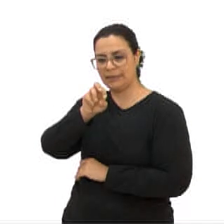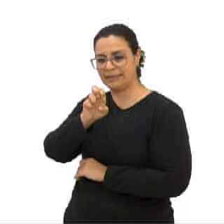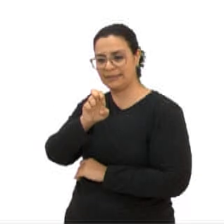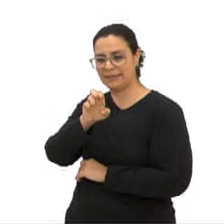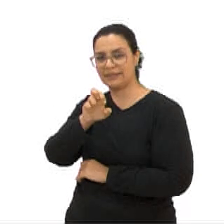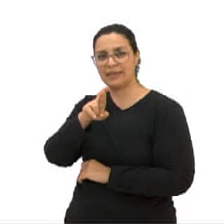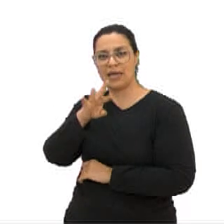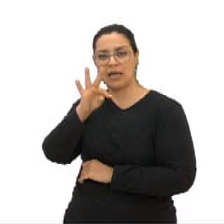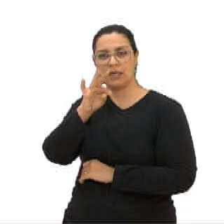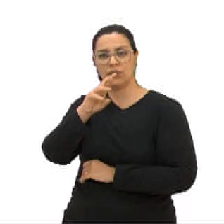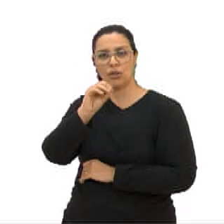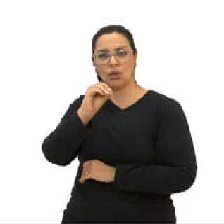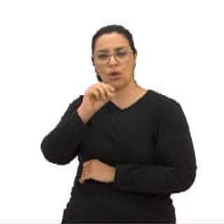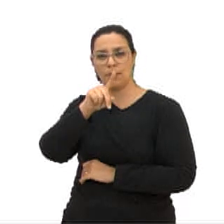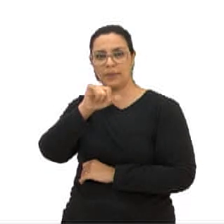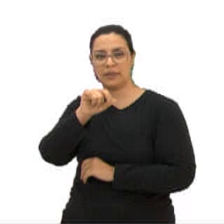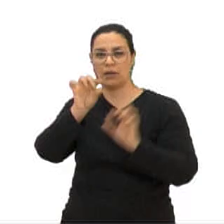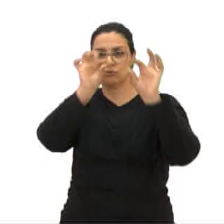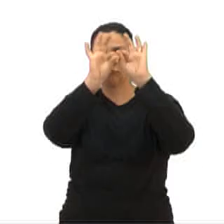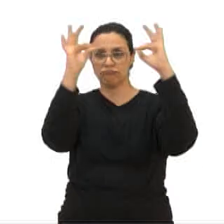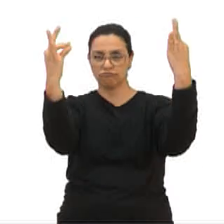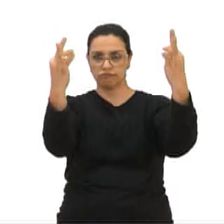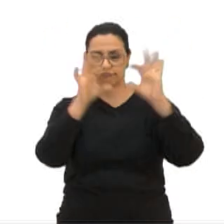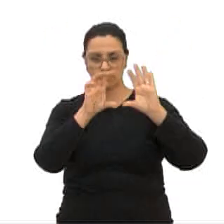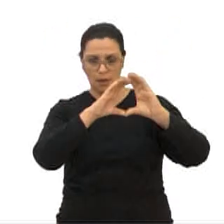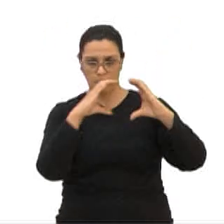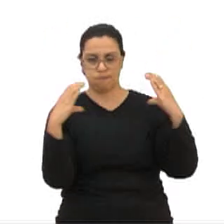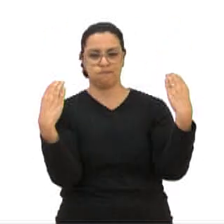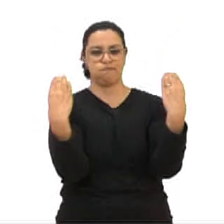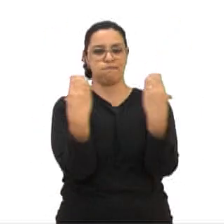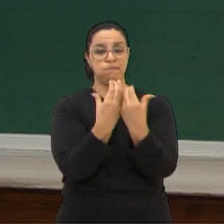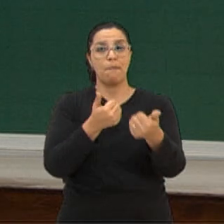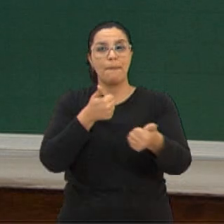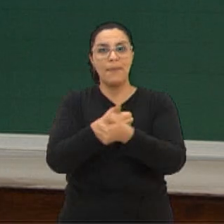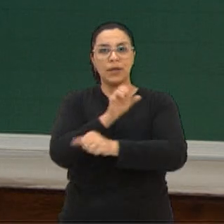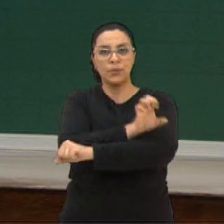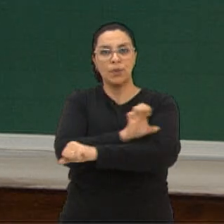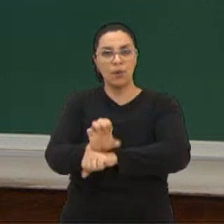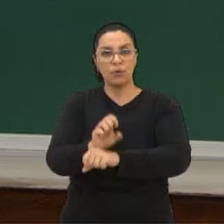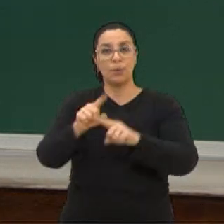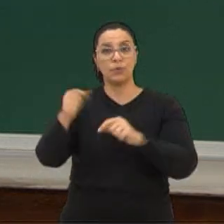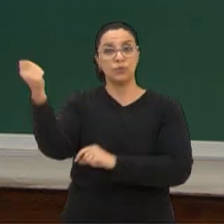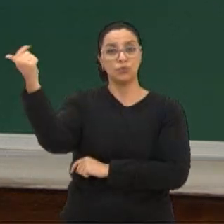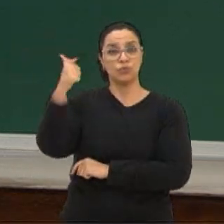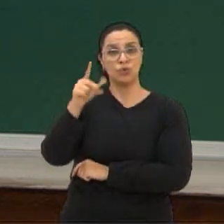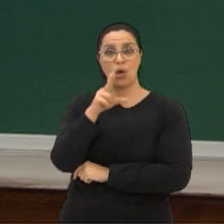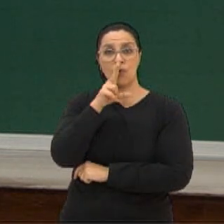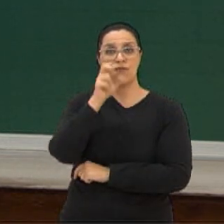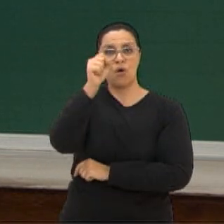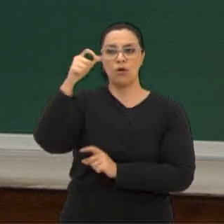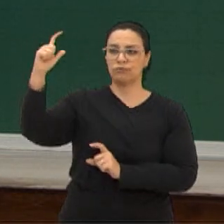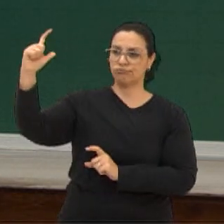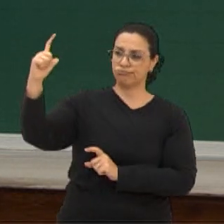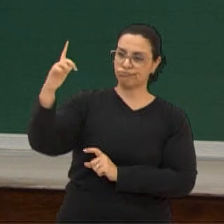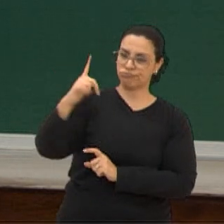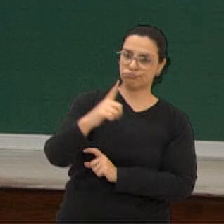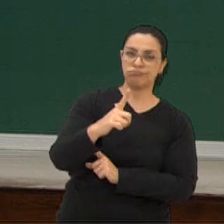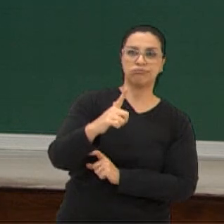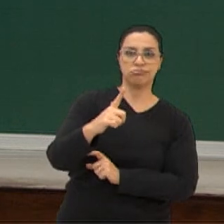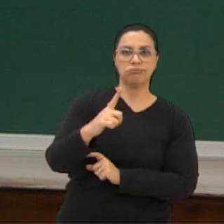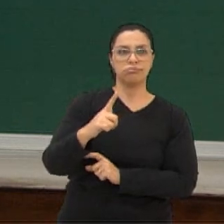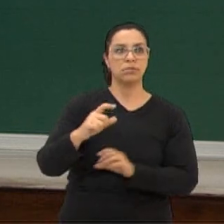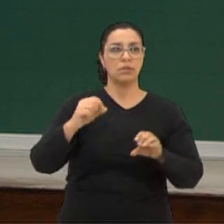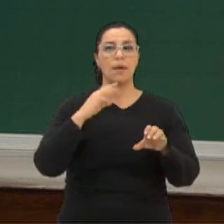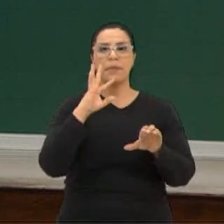apresenta as temperaturas mais elevadas por estar próxima à linha do Equador. E é onde os raios solares incidem de maneira